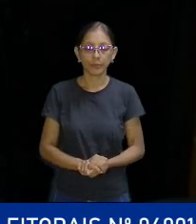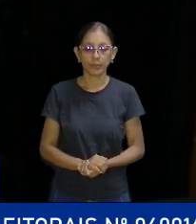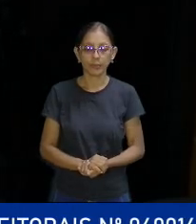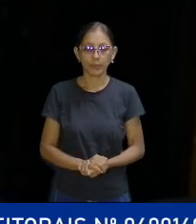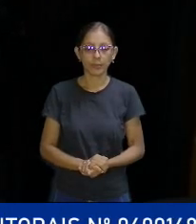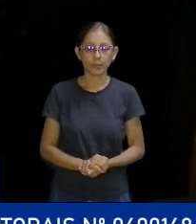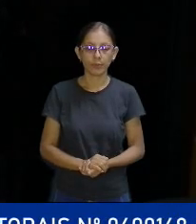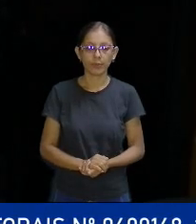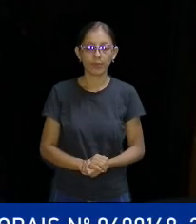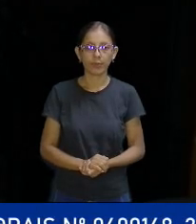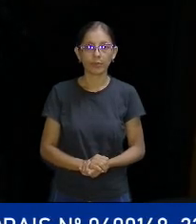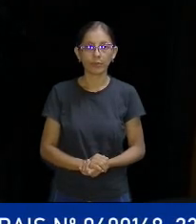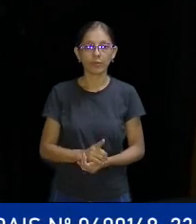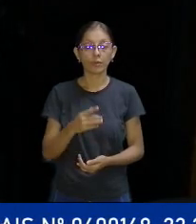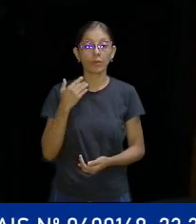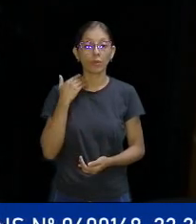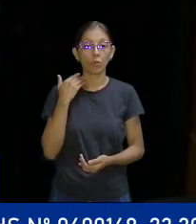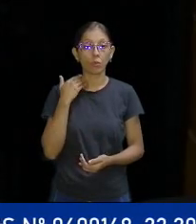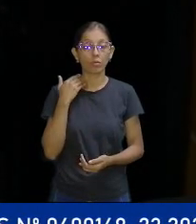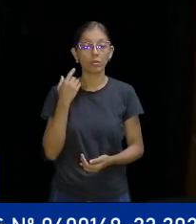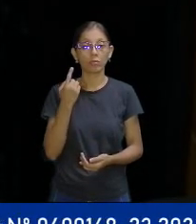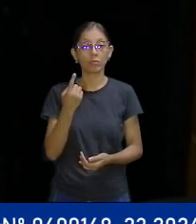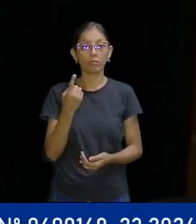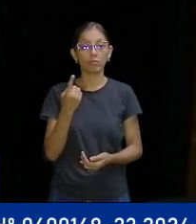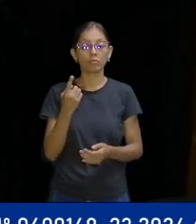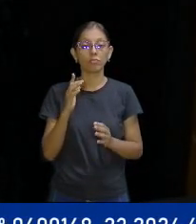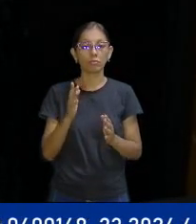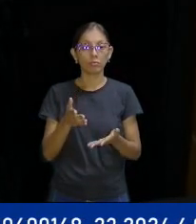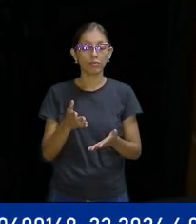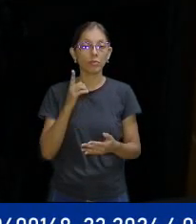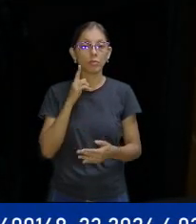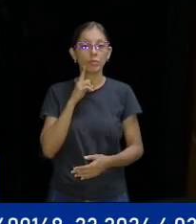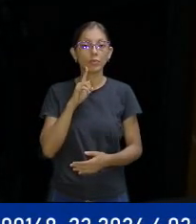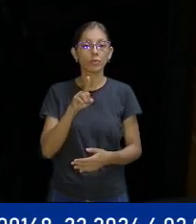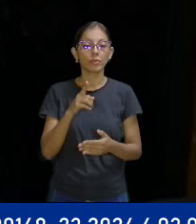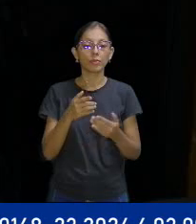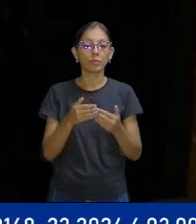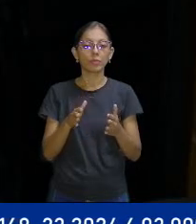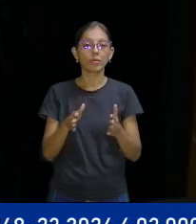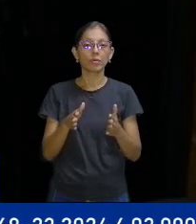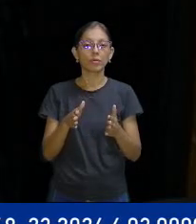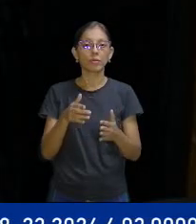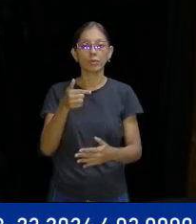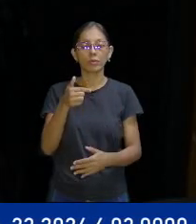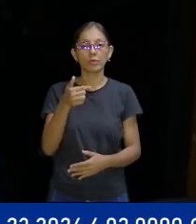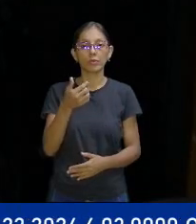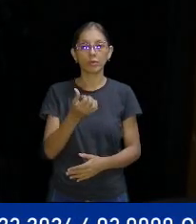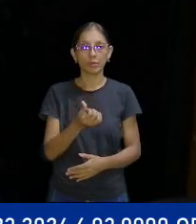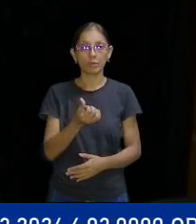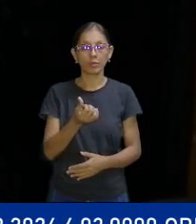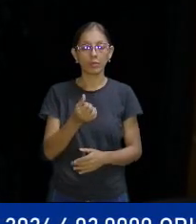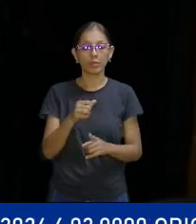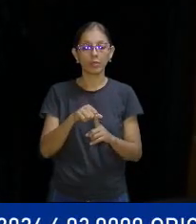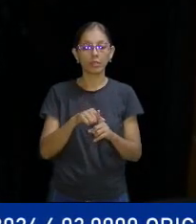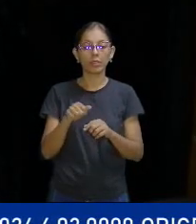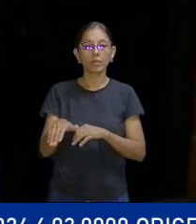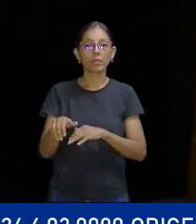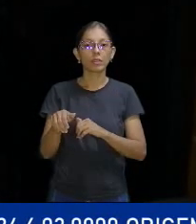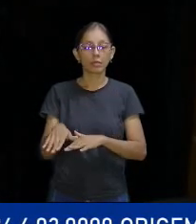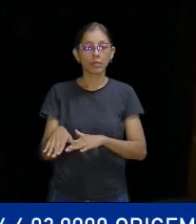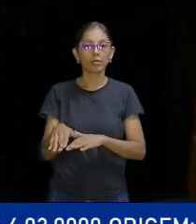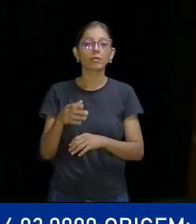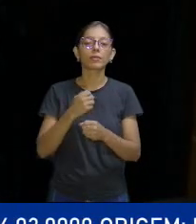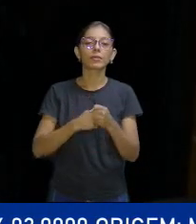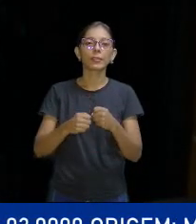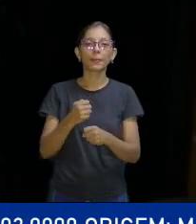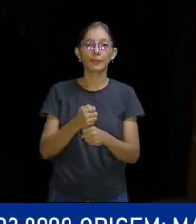A conta apontada pelo partido foi aberta somente em 26 de setembro de 2024, ou seja, 42 dias